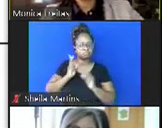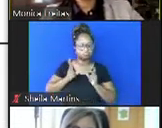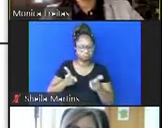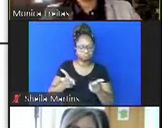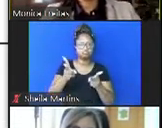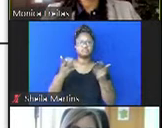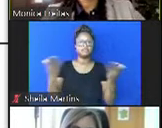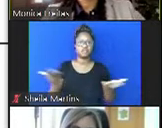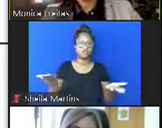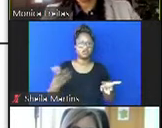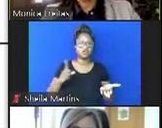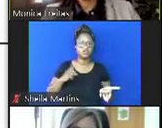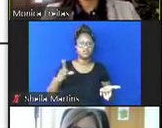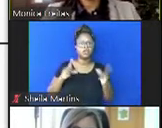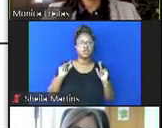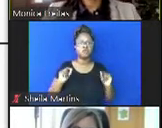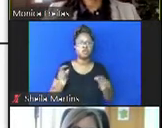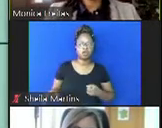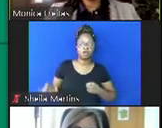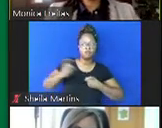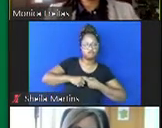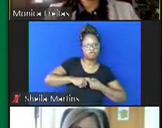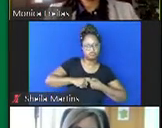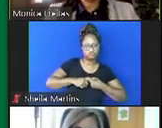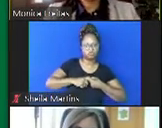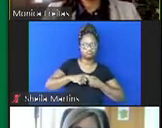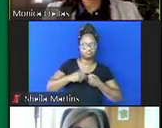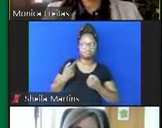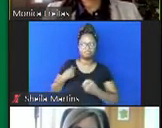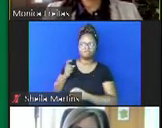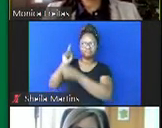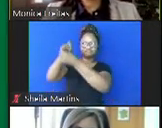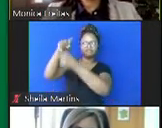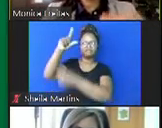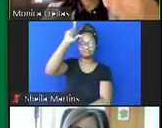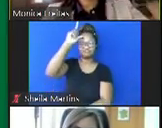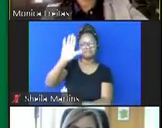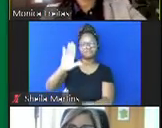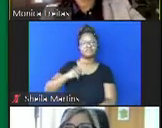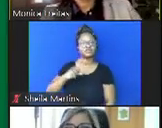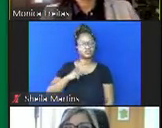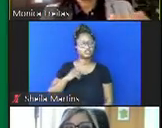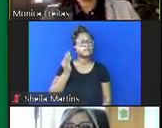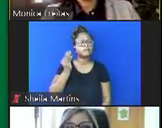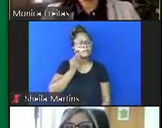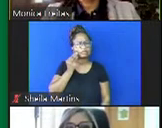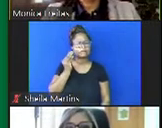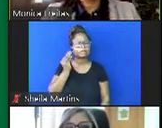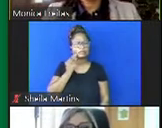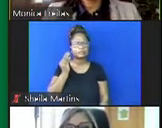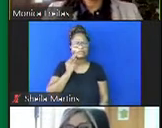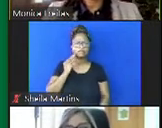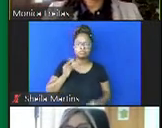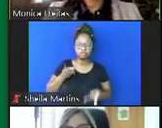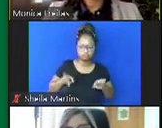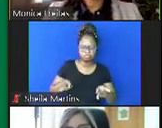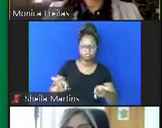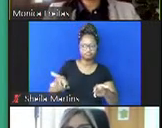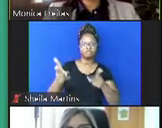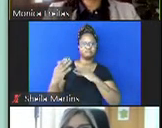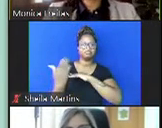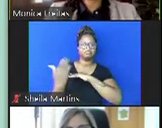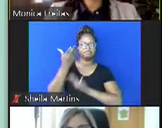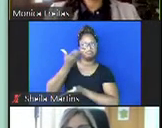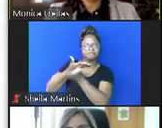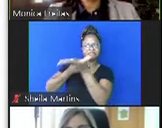que agora ele retornou, né, para a Alemanha. Então, existe também essa tentativa de manutenção, né, da cooperação. Né? Então, quando